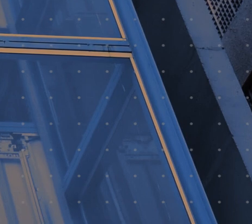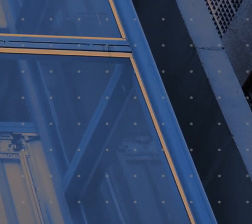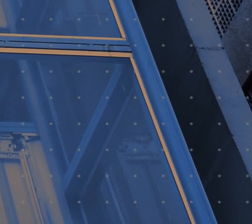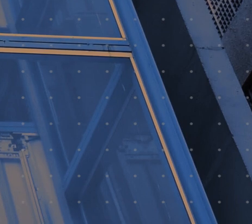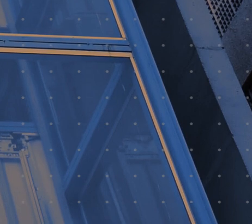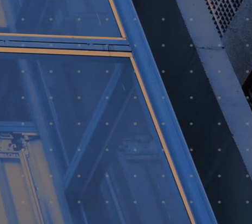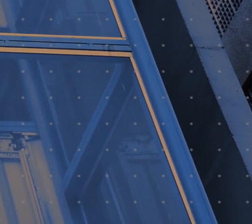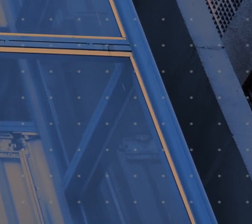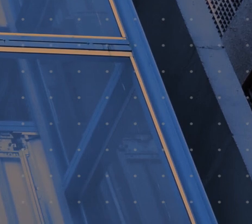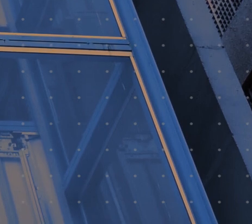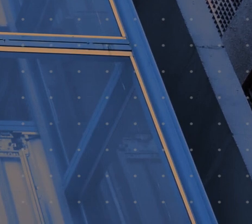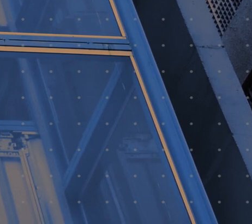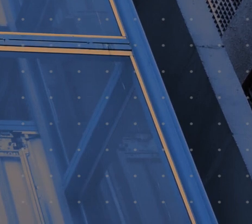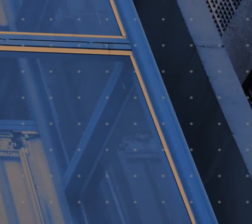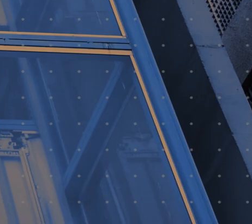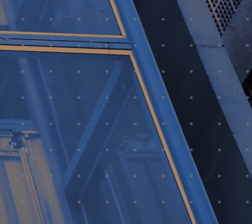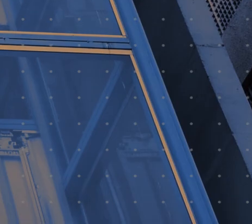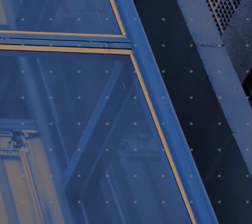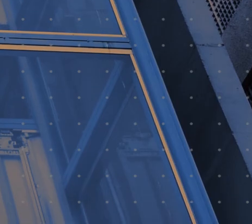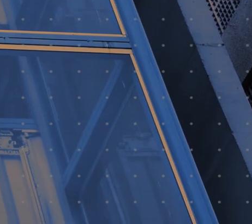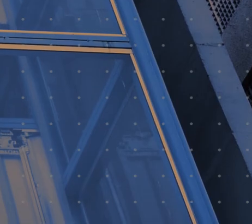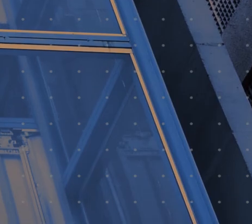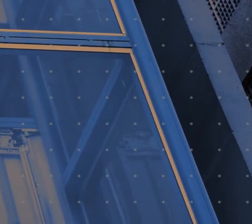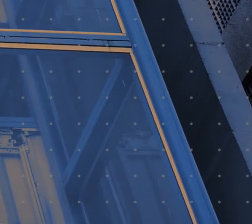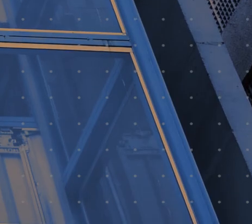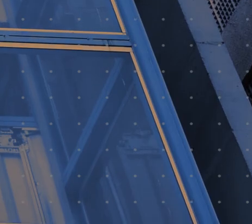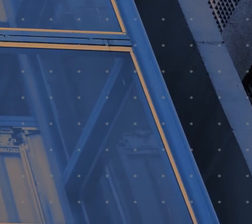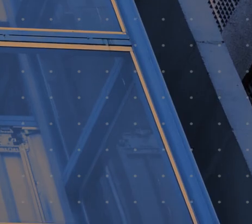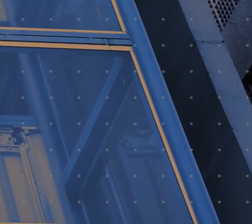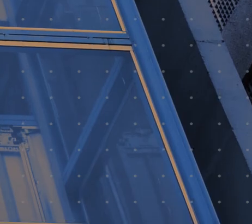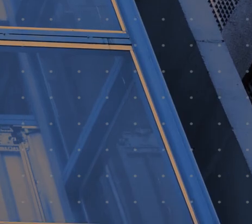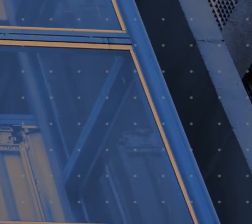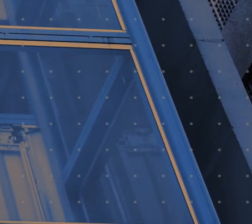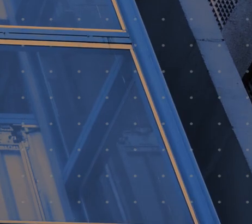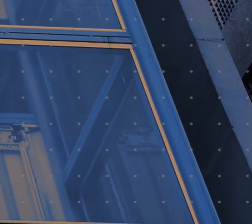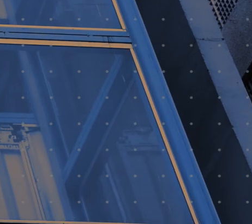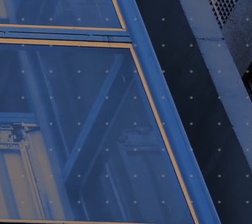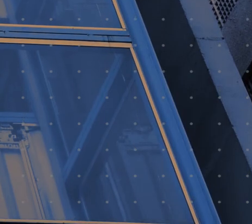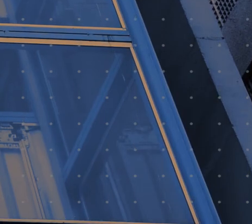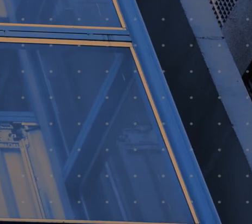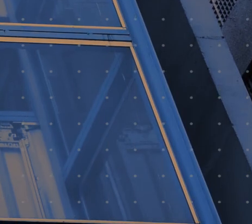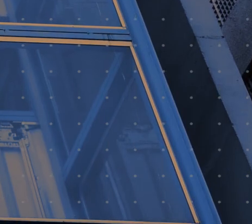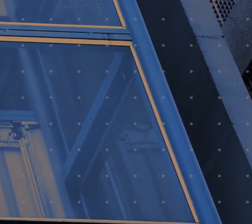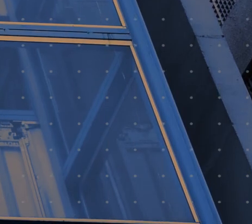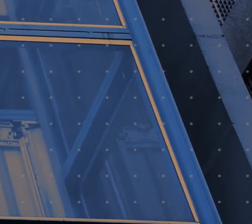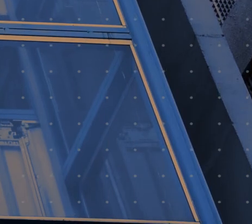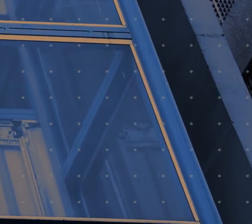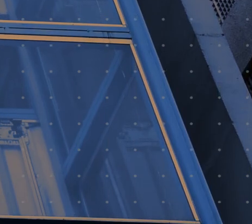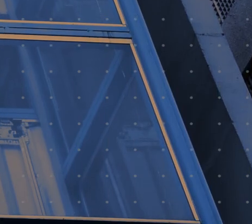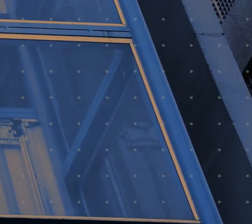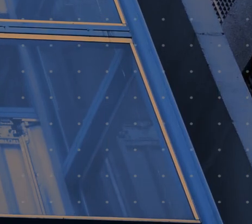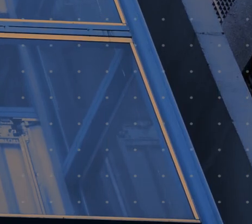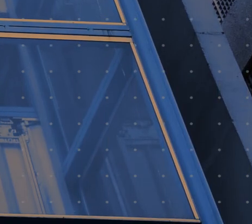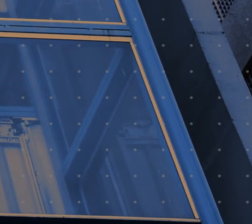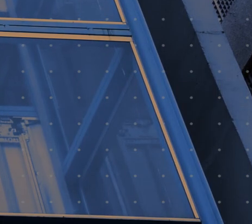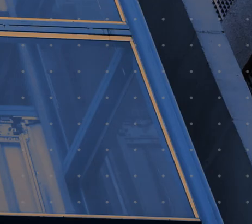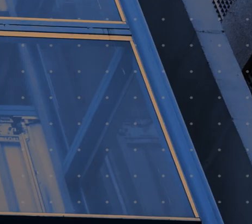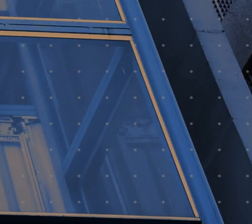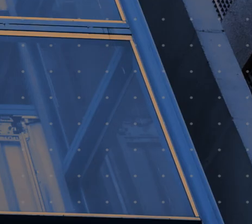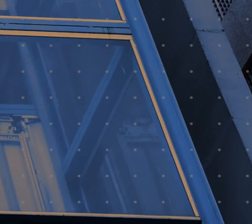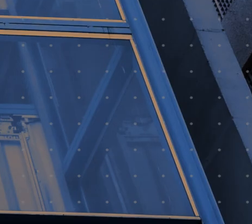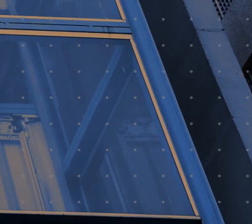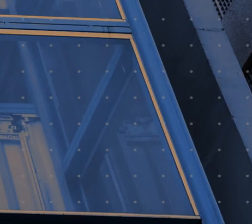auxiliar administrativo, auxiliar de cobrança, auxiliar de limpeza, auxiliar de mecânico de autos, auxiliar